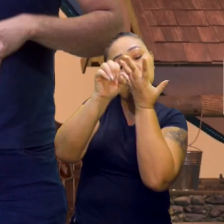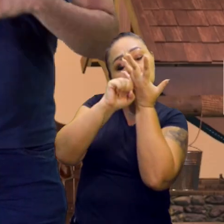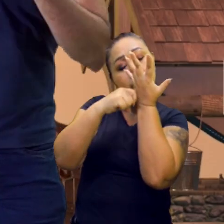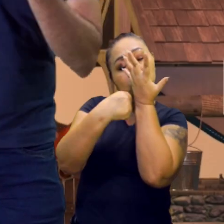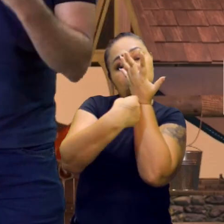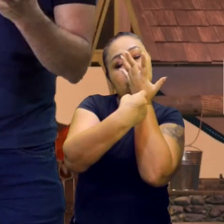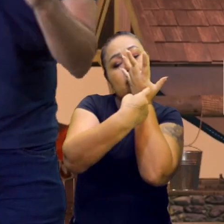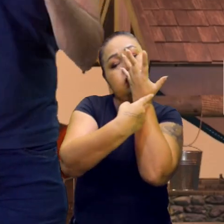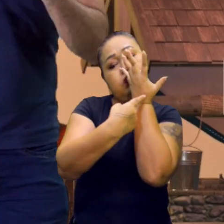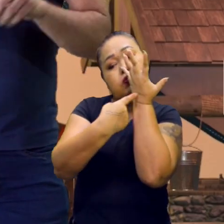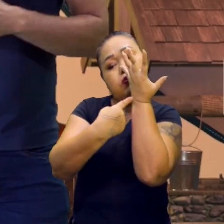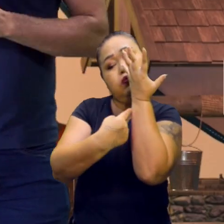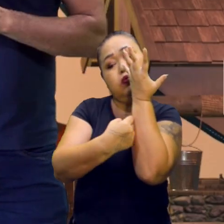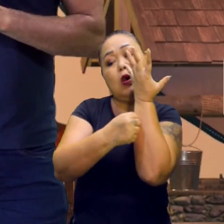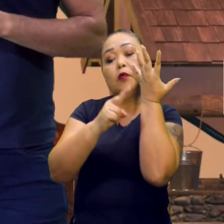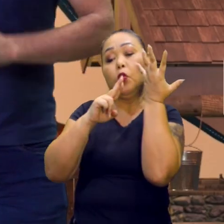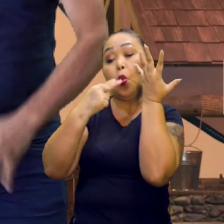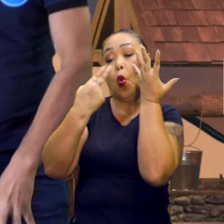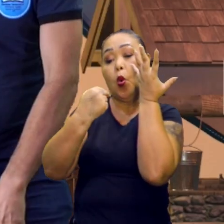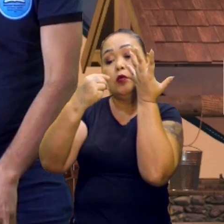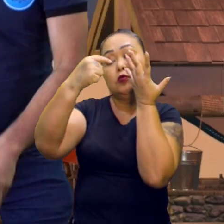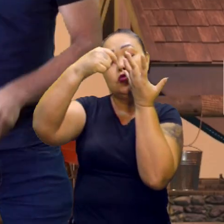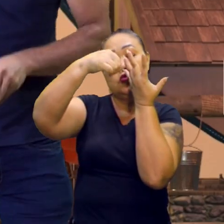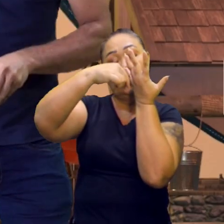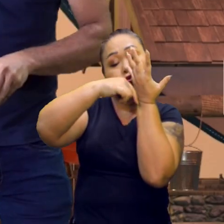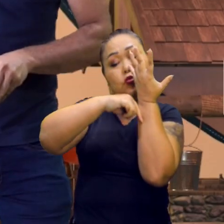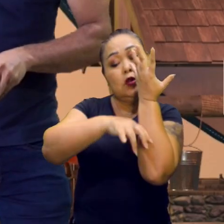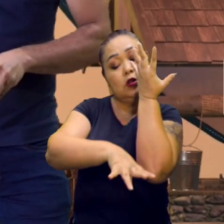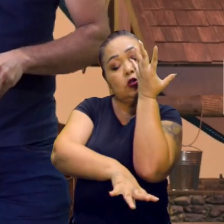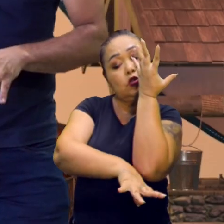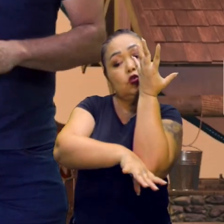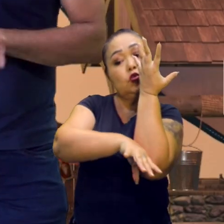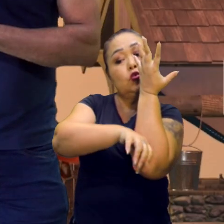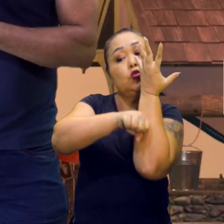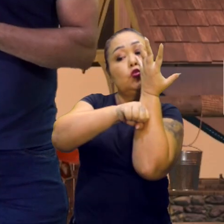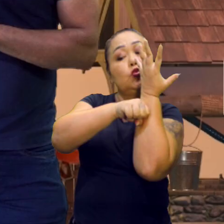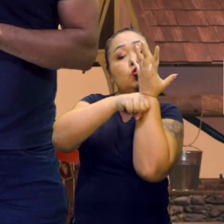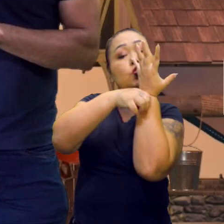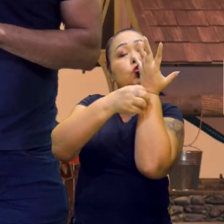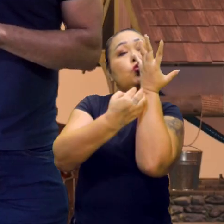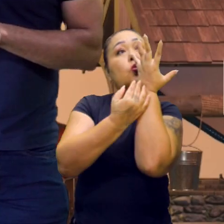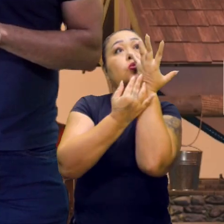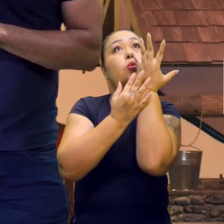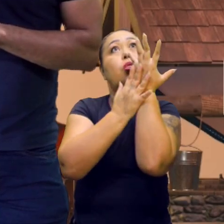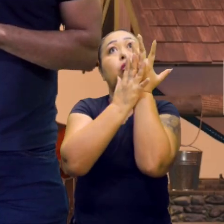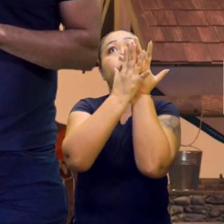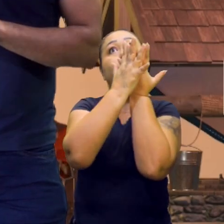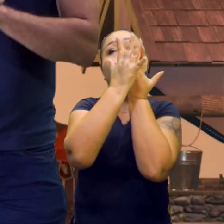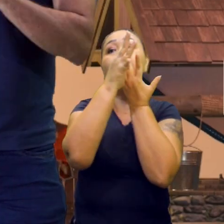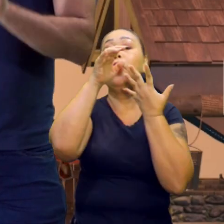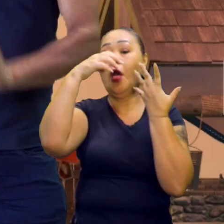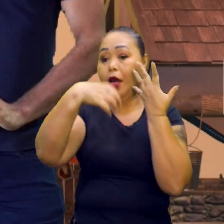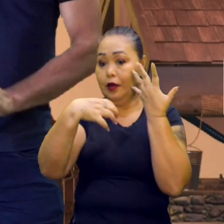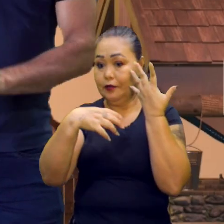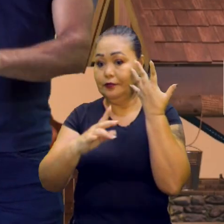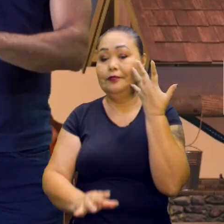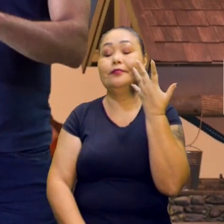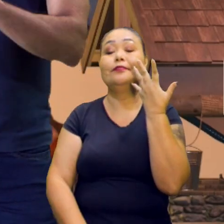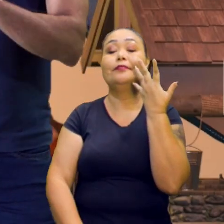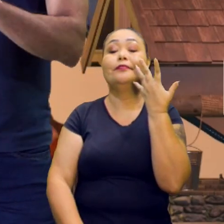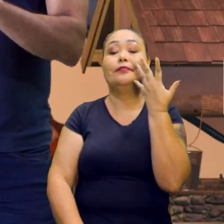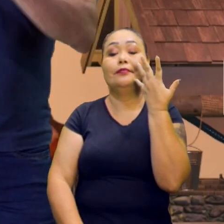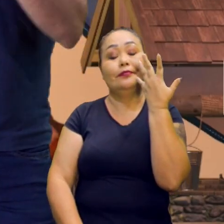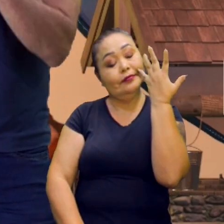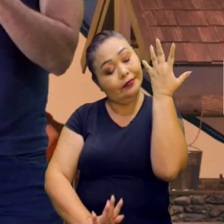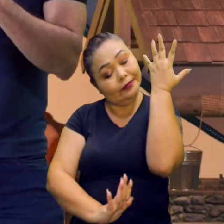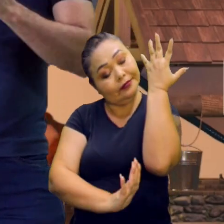os nutrientes que aquele vegetal precisa quando ele absorve as substâncias inorgânicas. Então, poda de